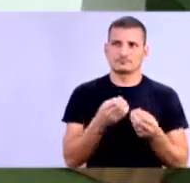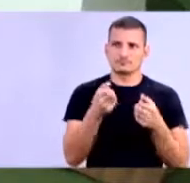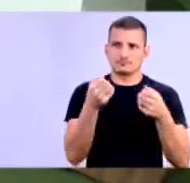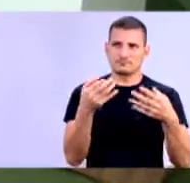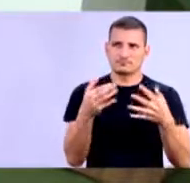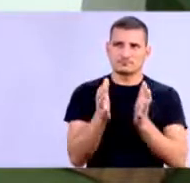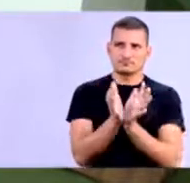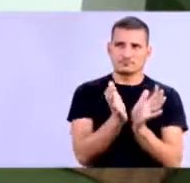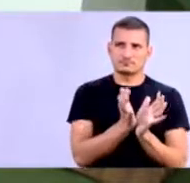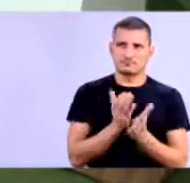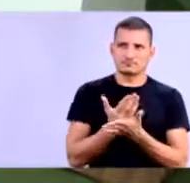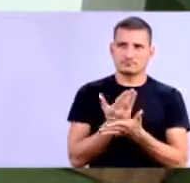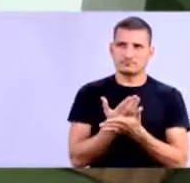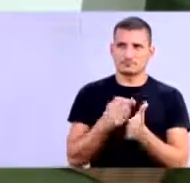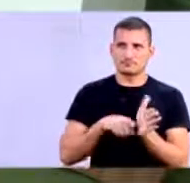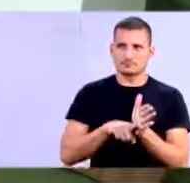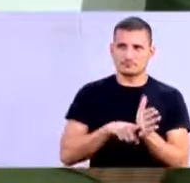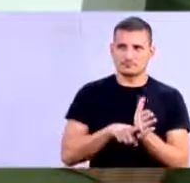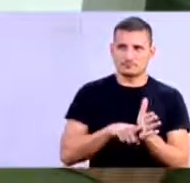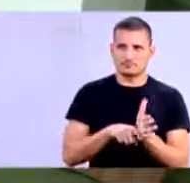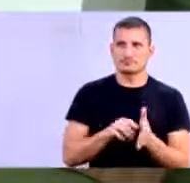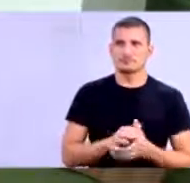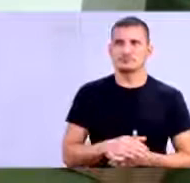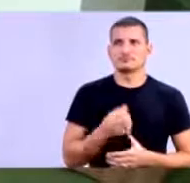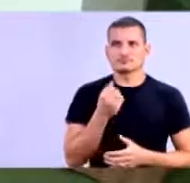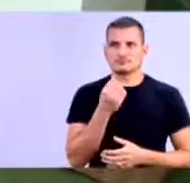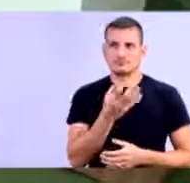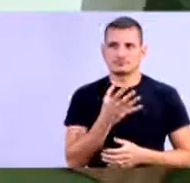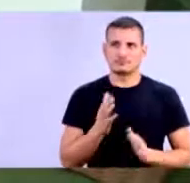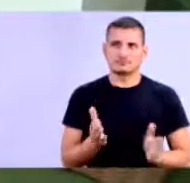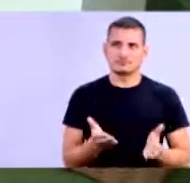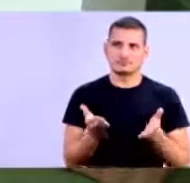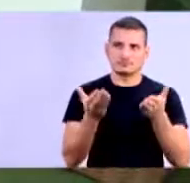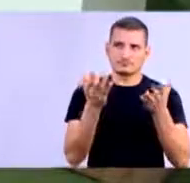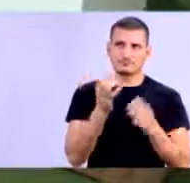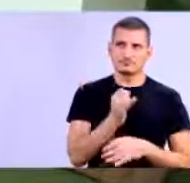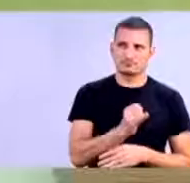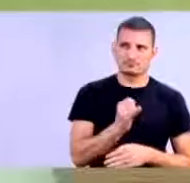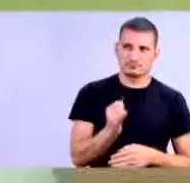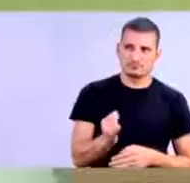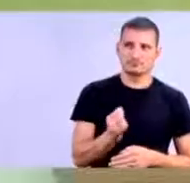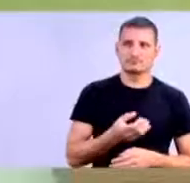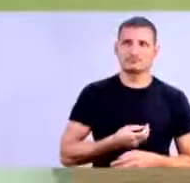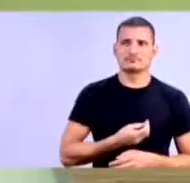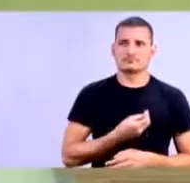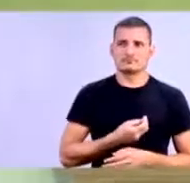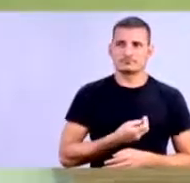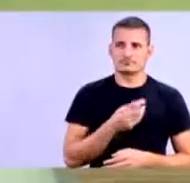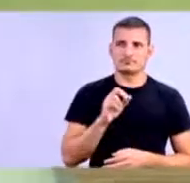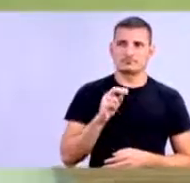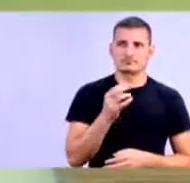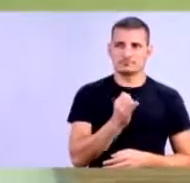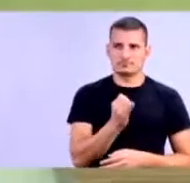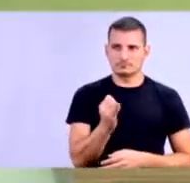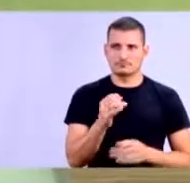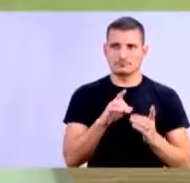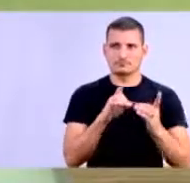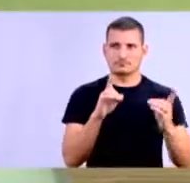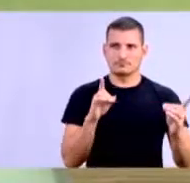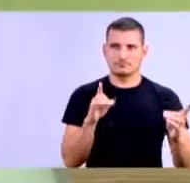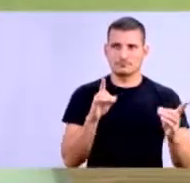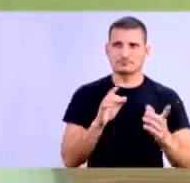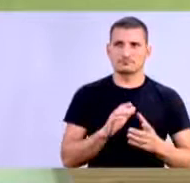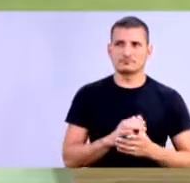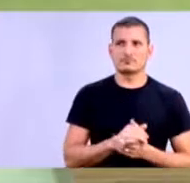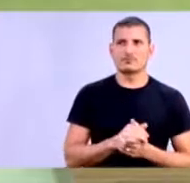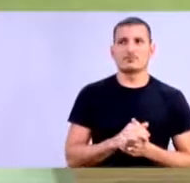A senhora tem uma sugestão? Então é bom incentivar aí, os tutores presenciais ou os tutores à distância, para